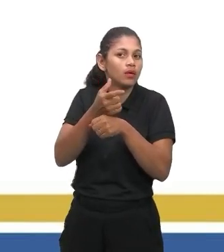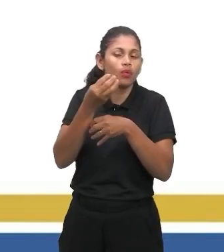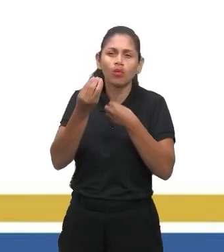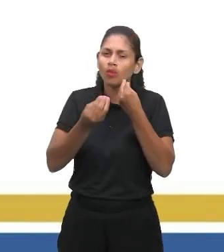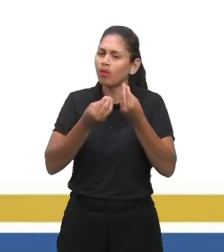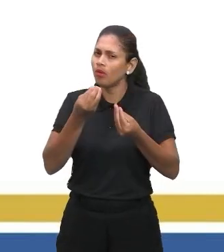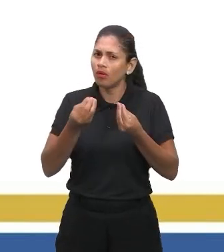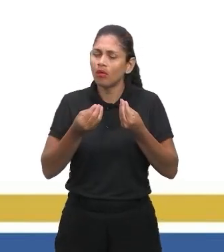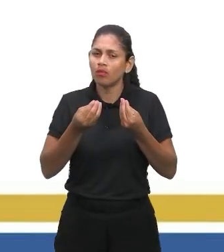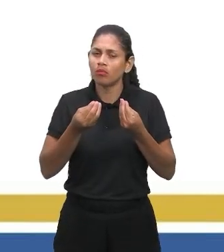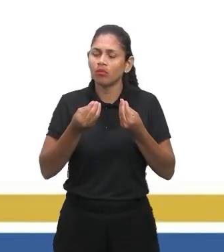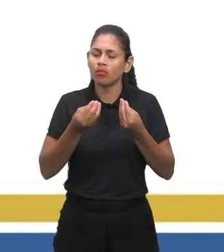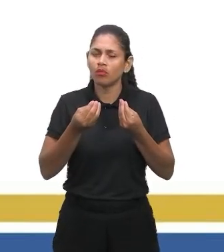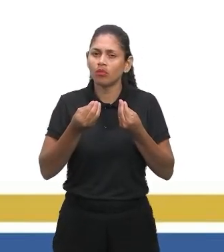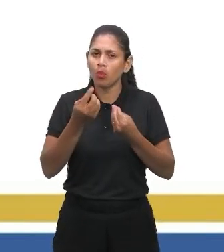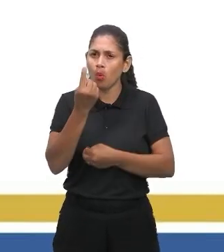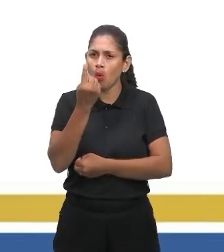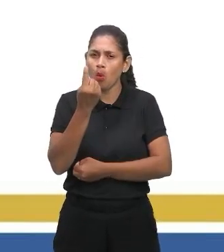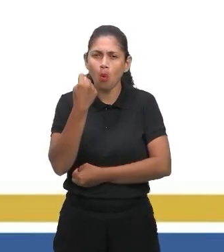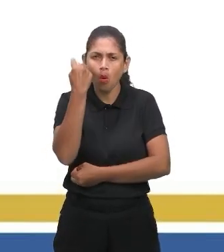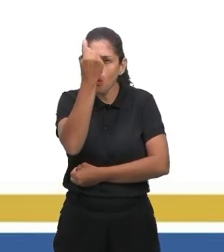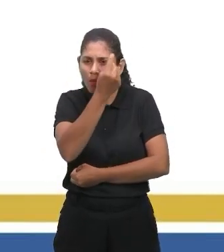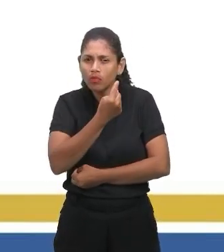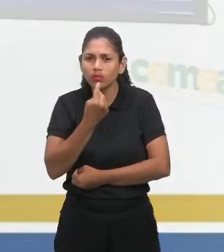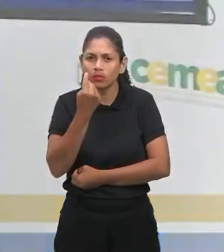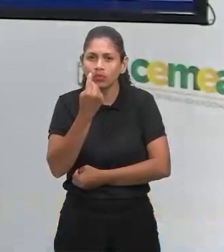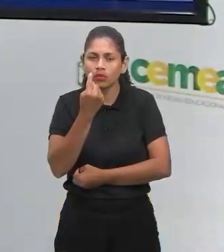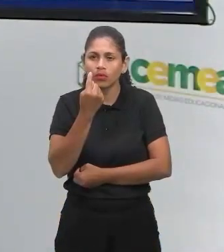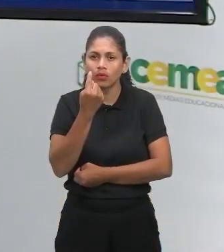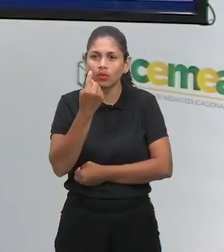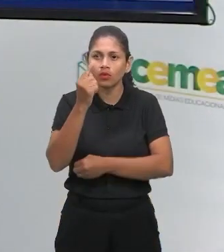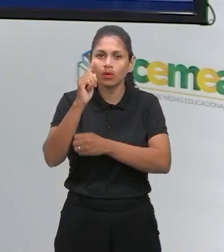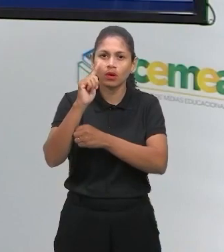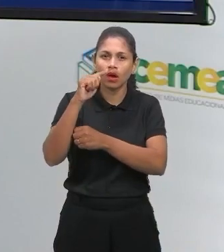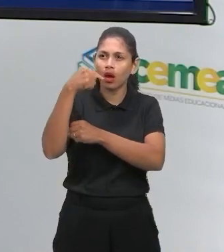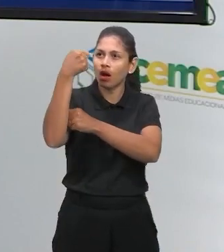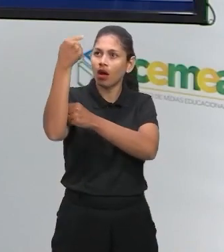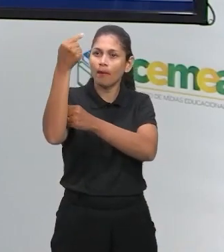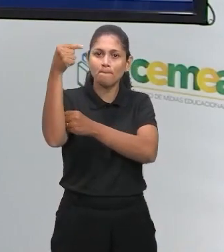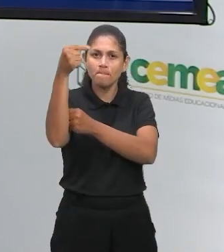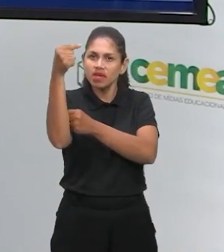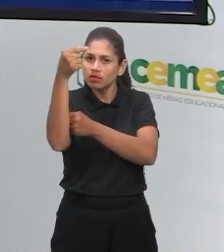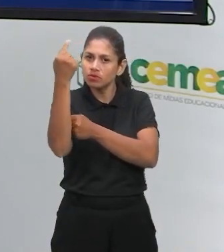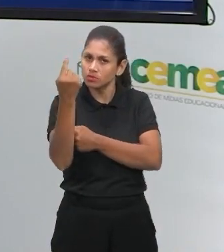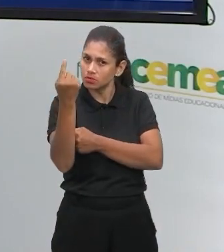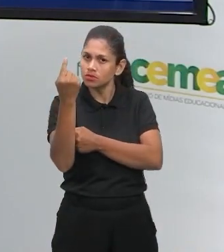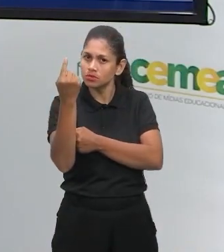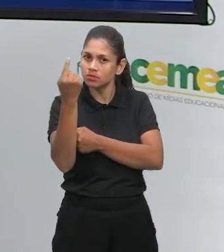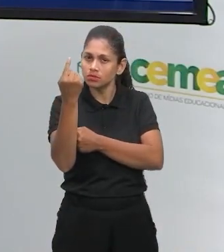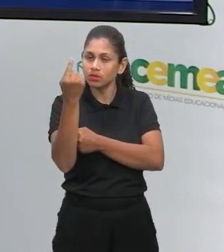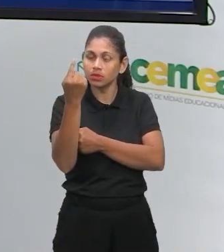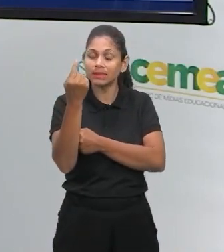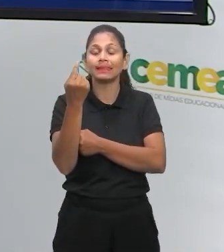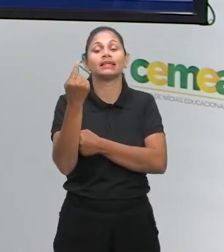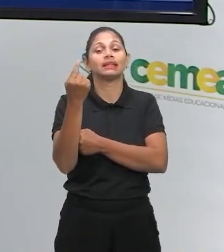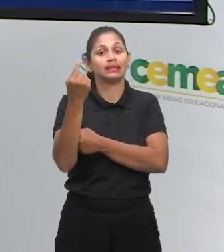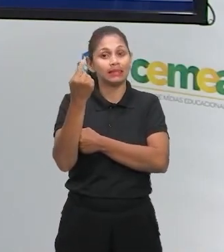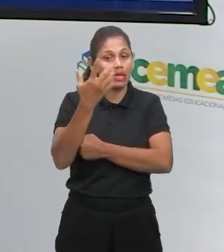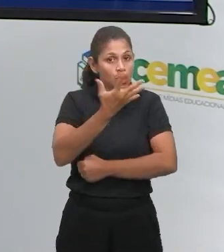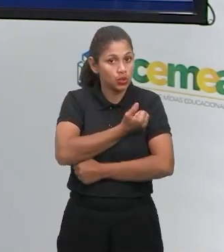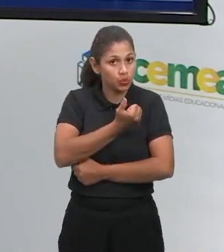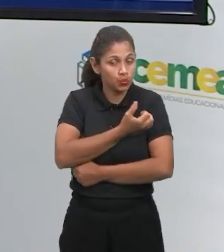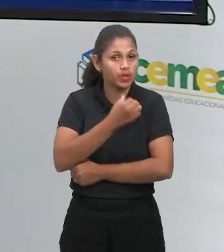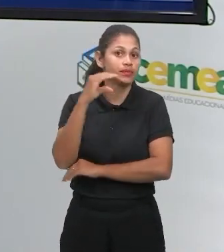1. O que é essa hora elevada a menos 1? Ou seja, aqui vamos trabalhar com notação científica, ou seja, o número que é multiplicado por 10 elevado